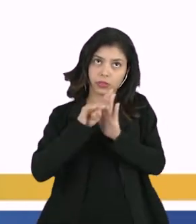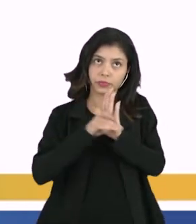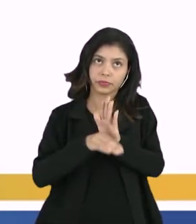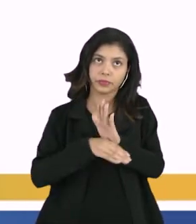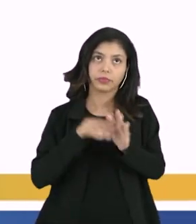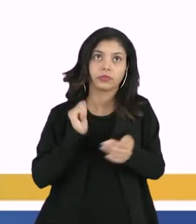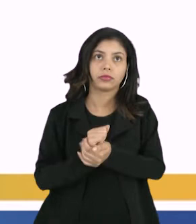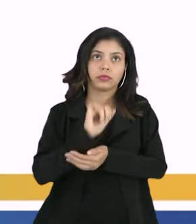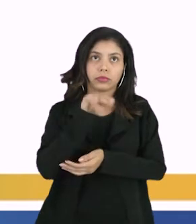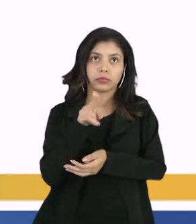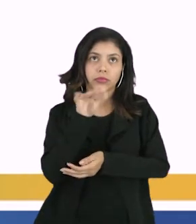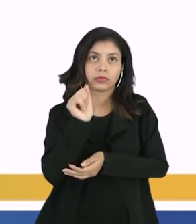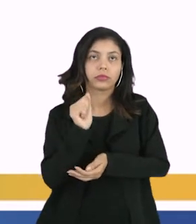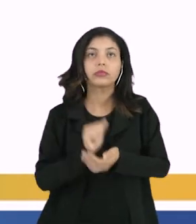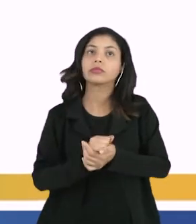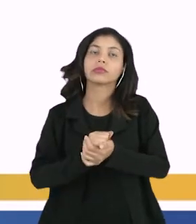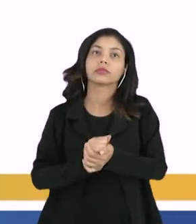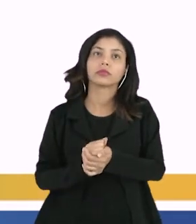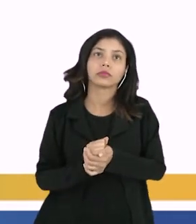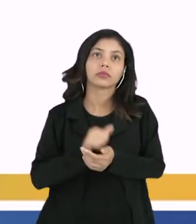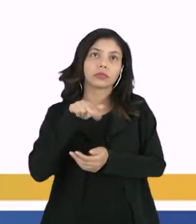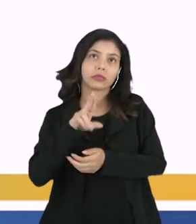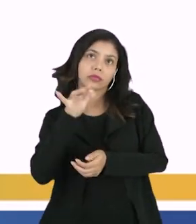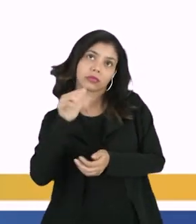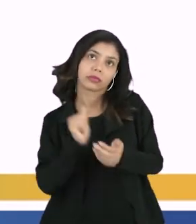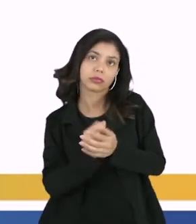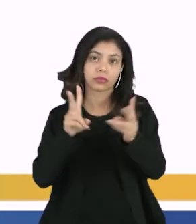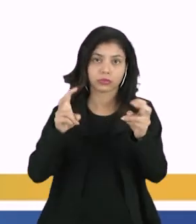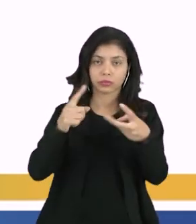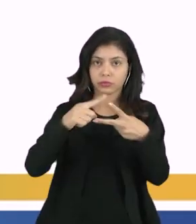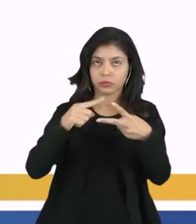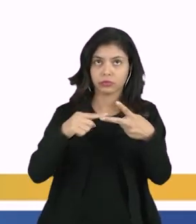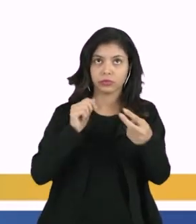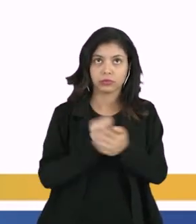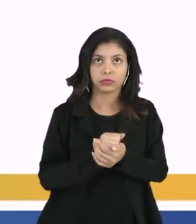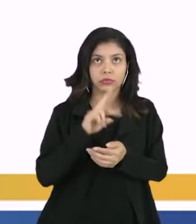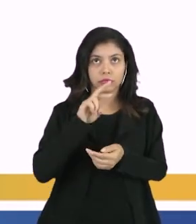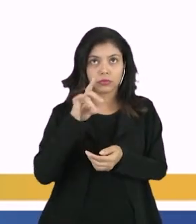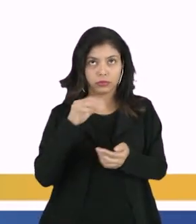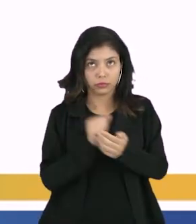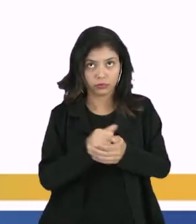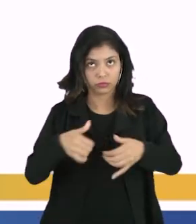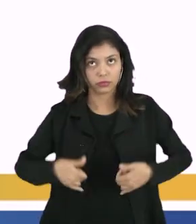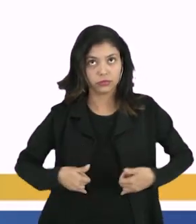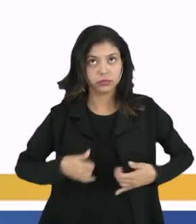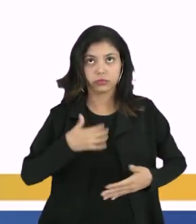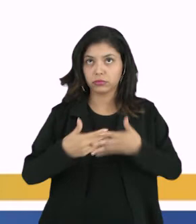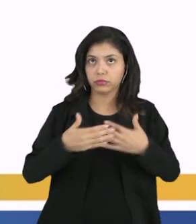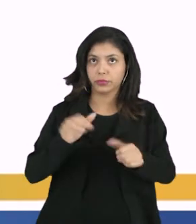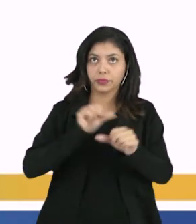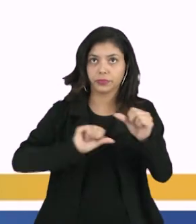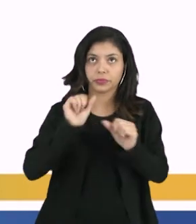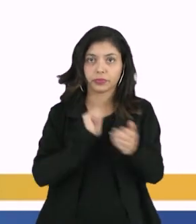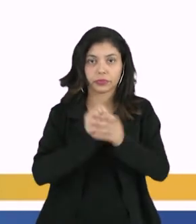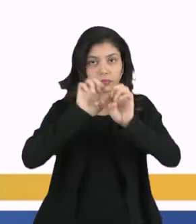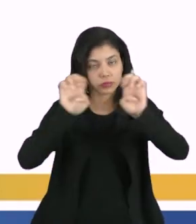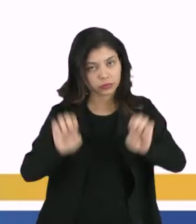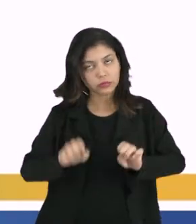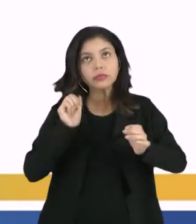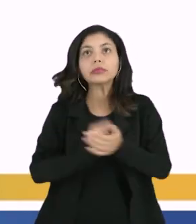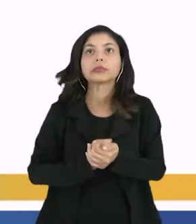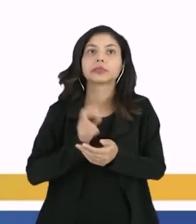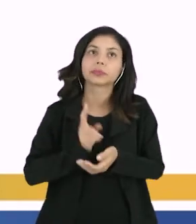classificados em justaposição. Na união de 2 termos, os radicais não sofrem qualquer alteração em sua